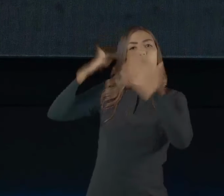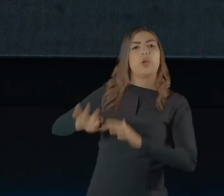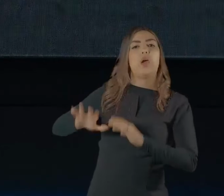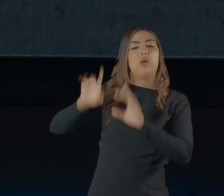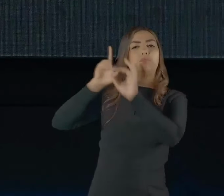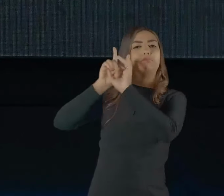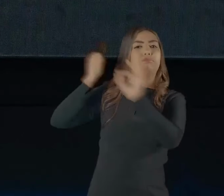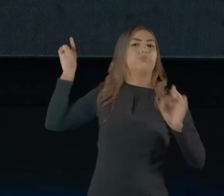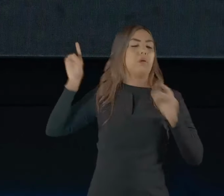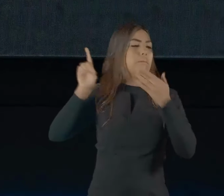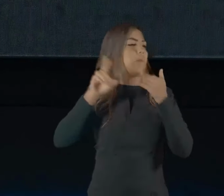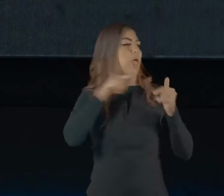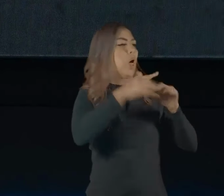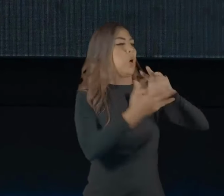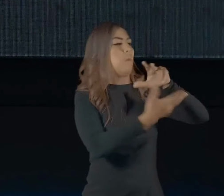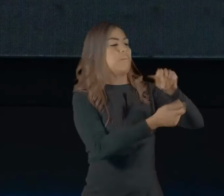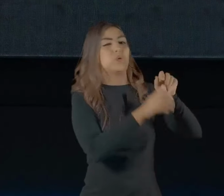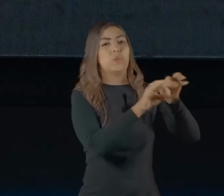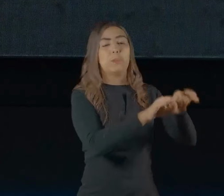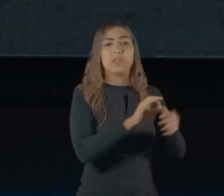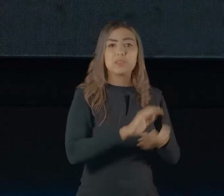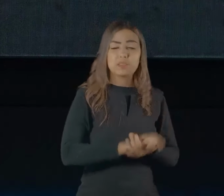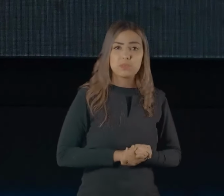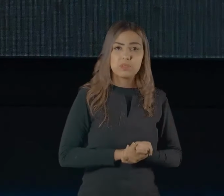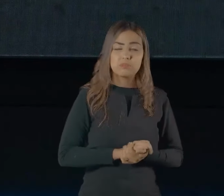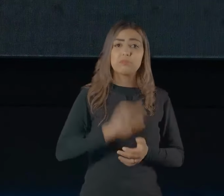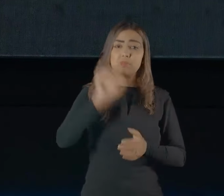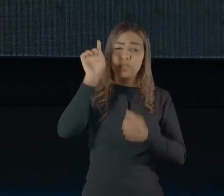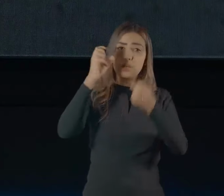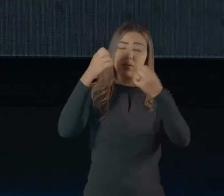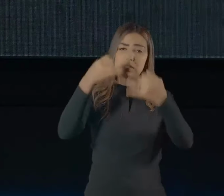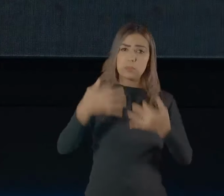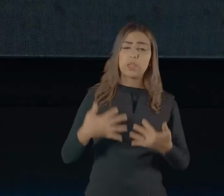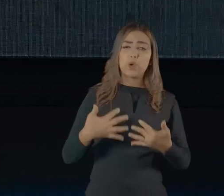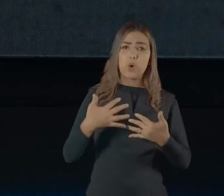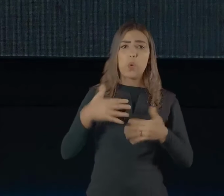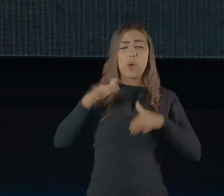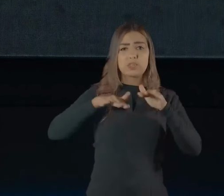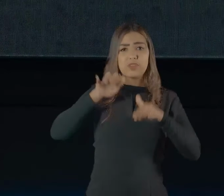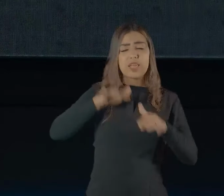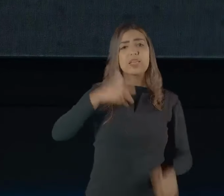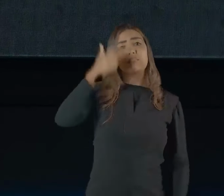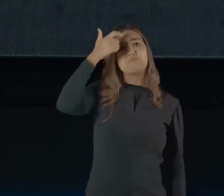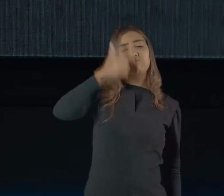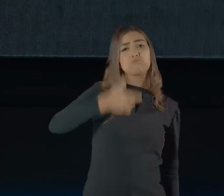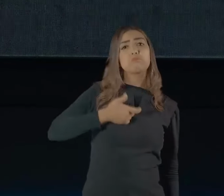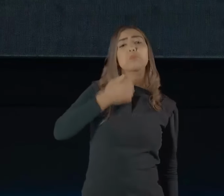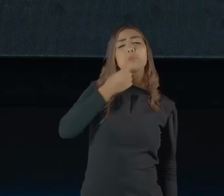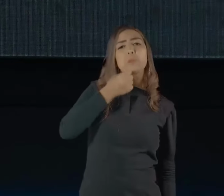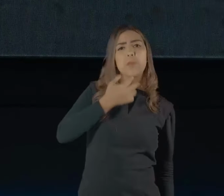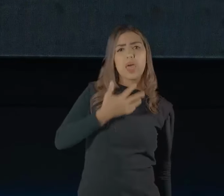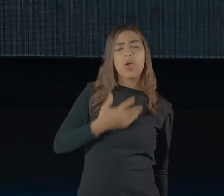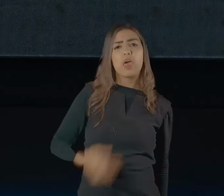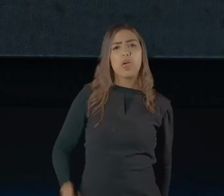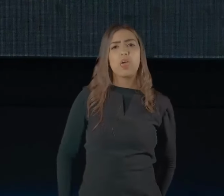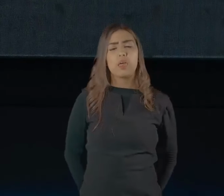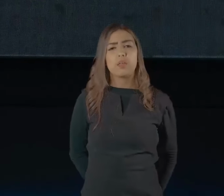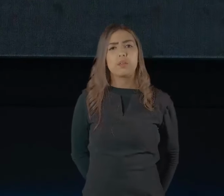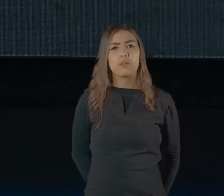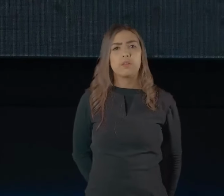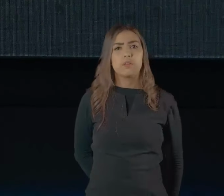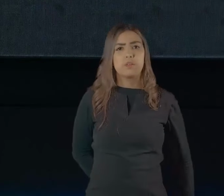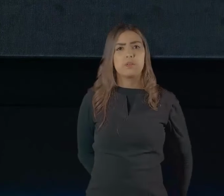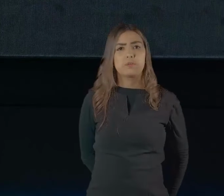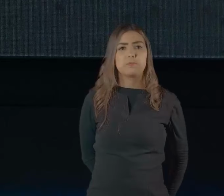isso na parábola do semeador. Daquele indivíduo que começou bem, gostou da palavra, mas vieram as